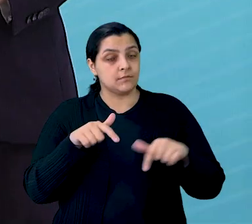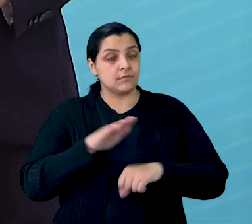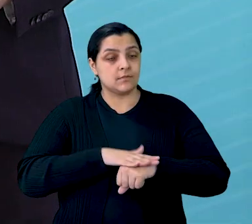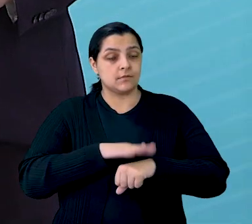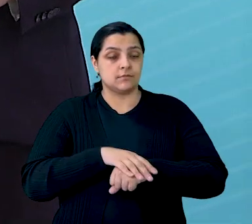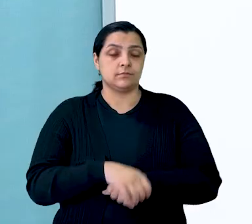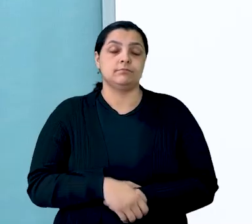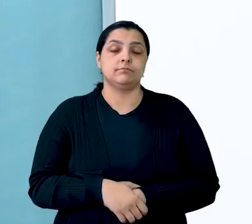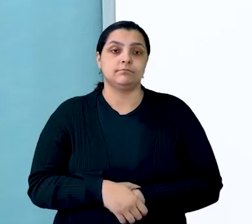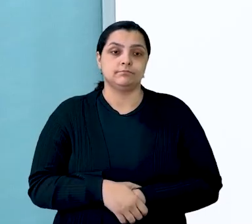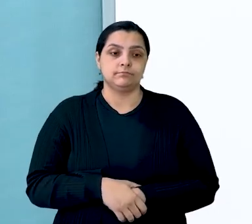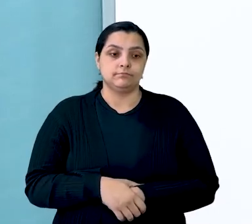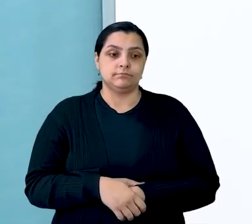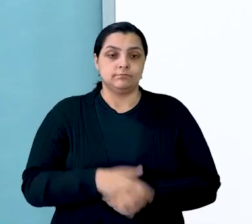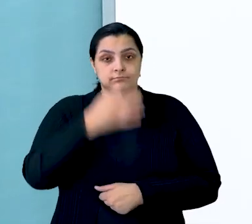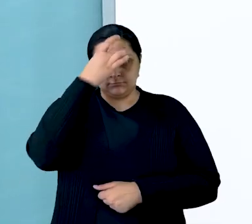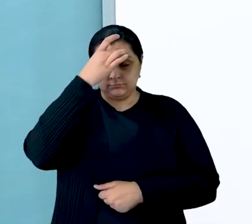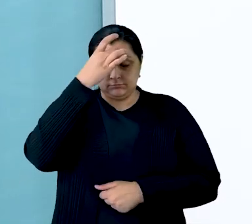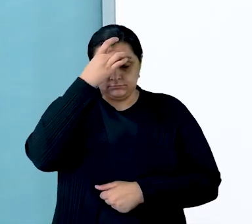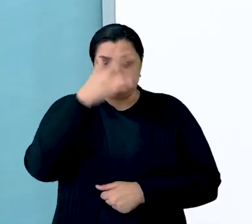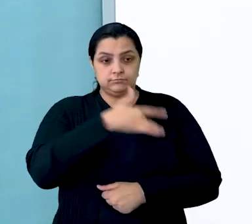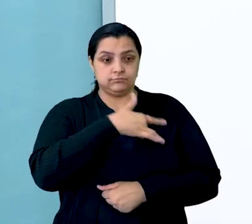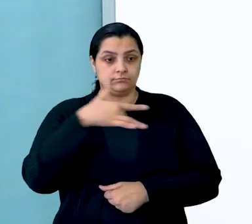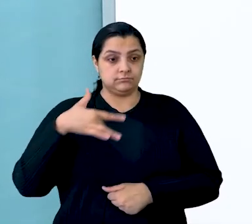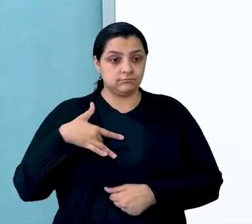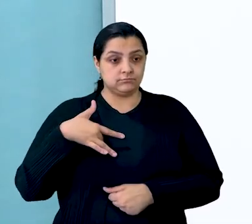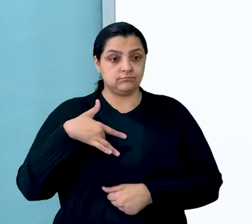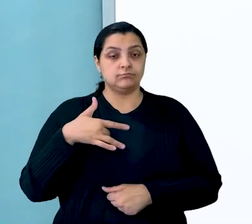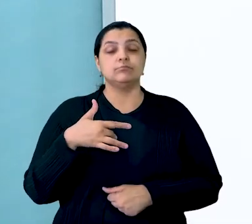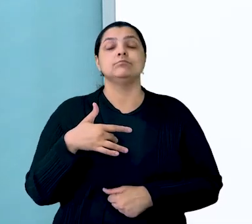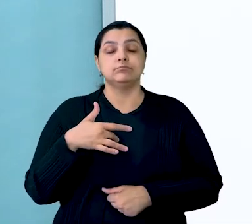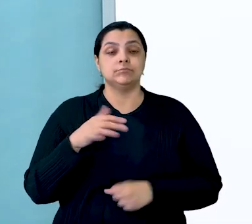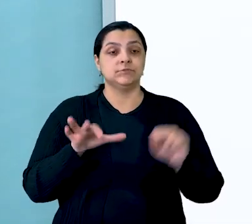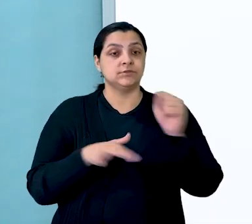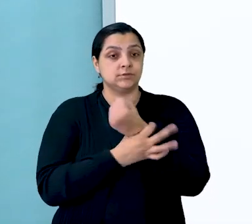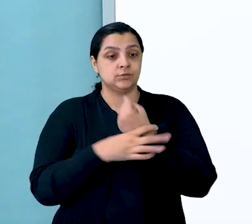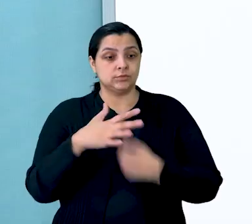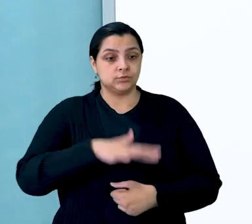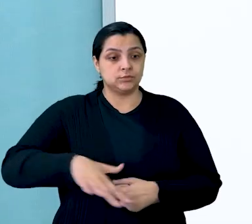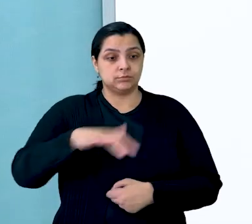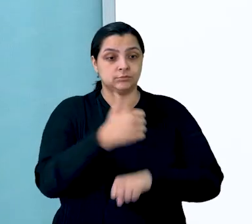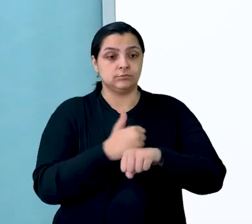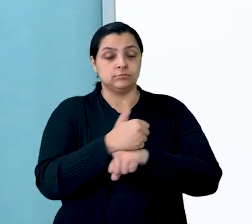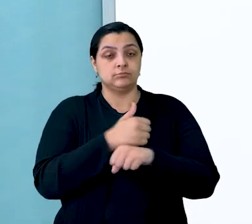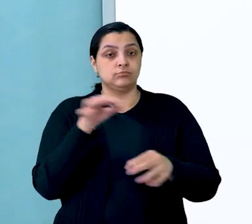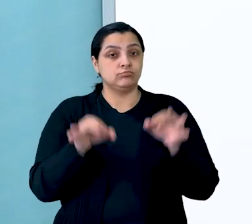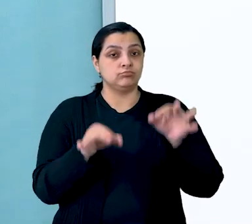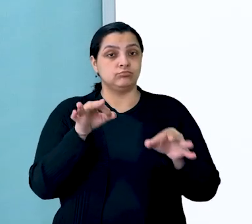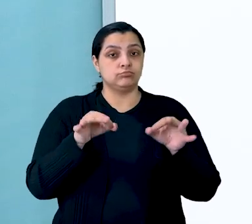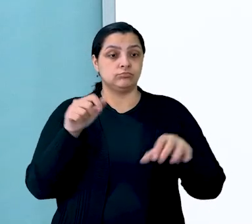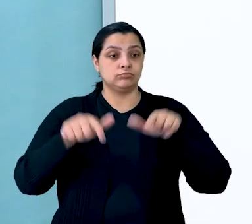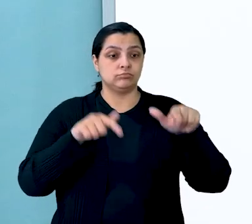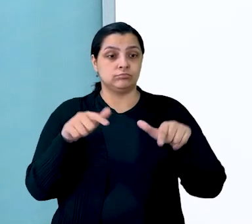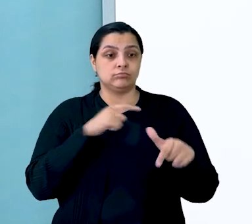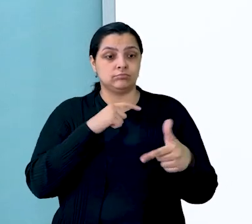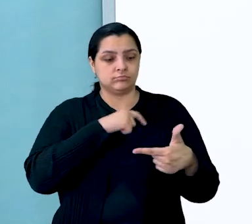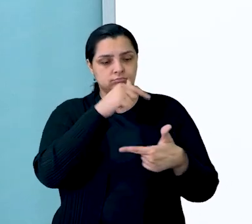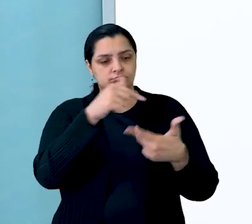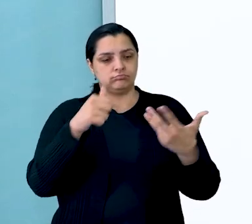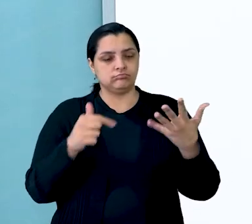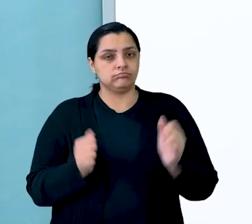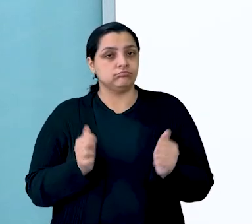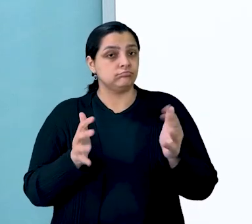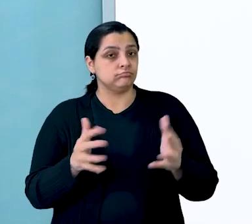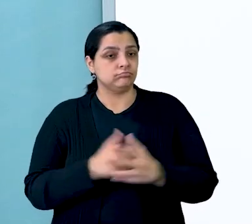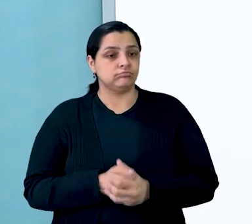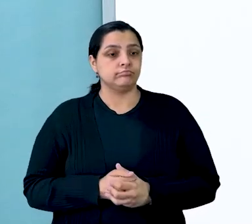trabalho exercido. Para ampliar a conscientização sobre a saúde e a segurança no ambiente profissional, a Justiça do Trabalho realiza uma